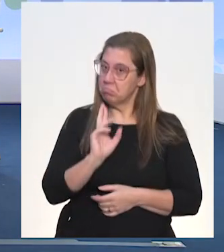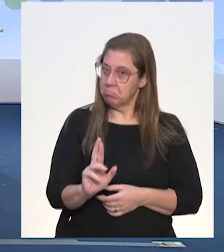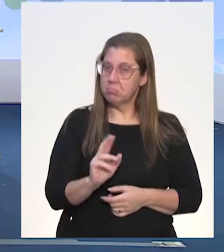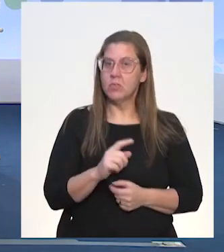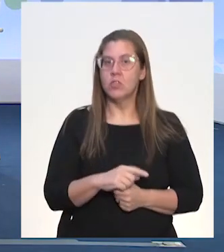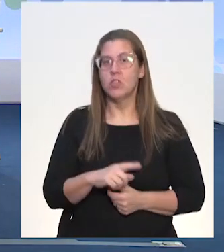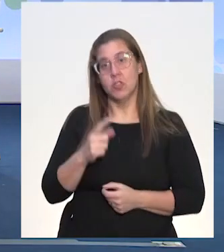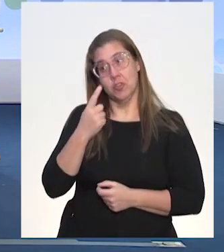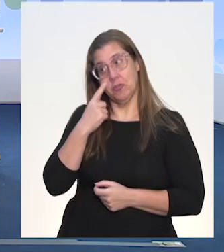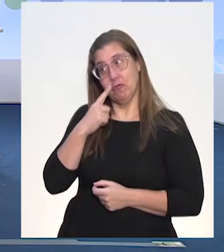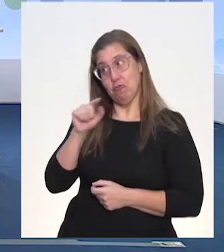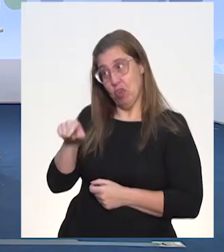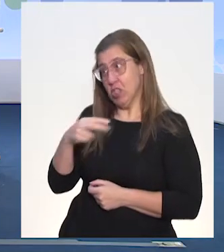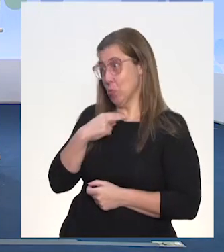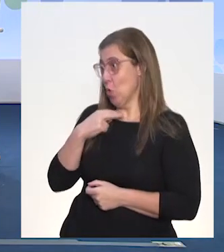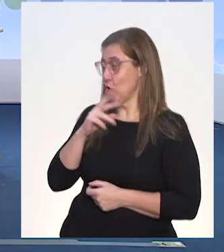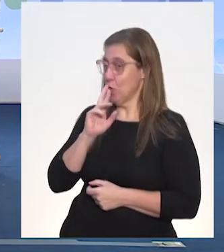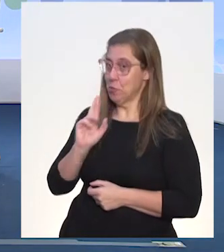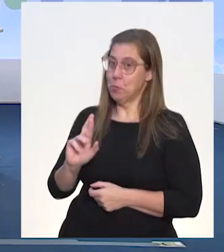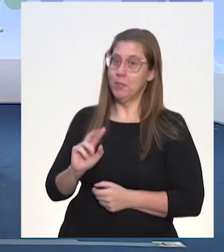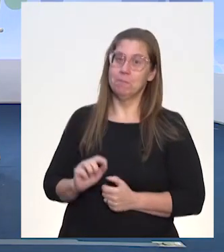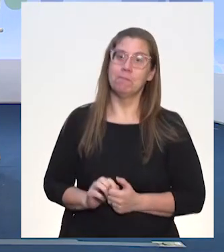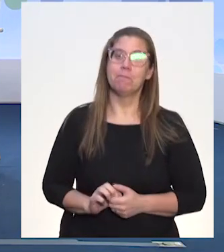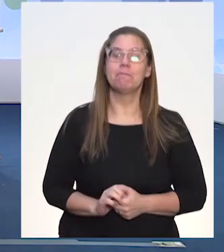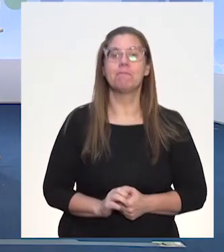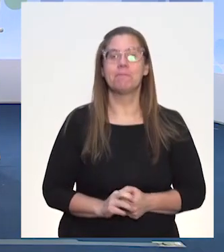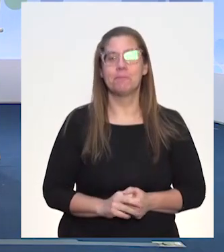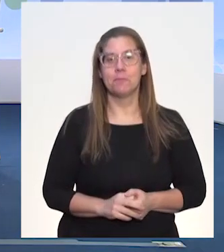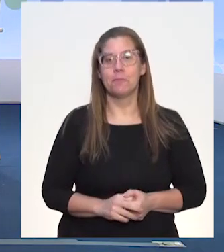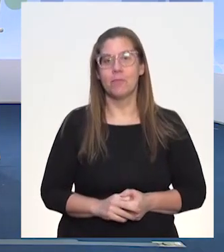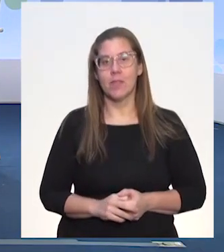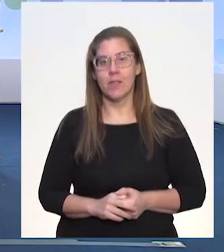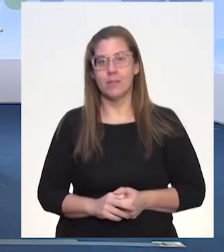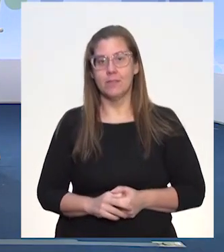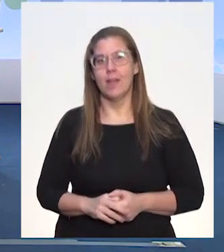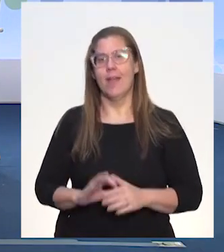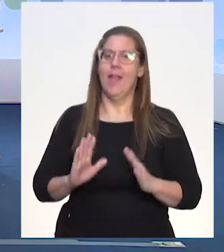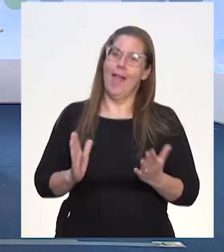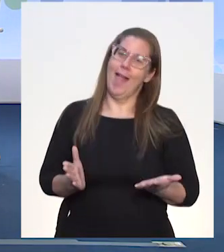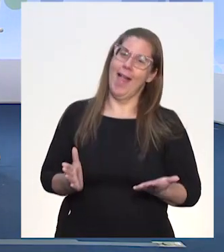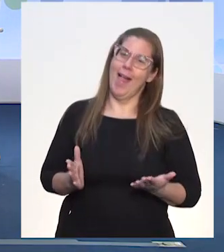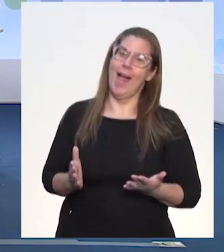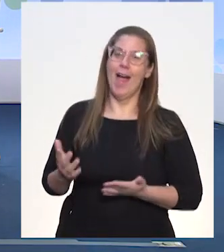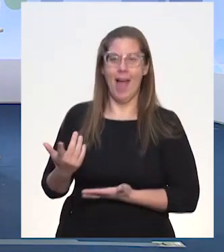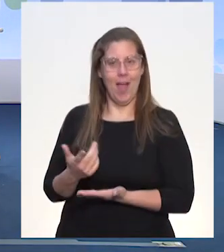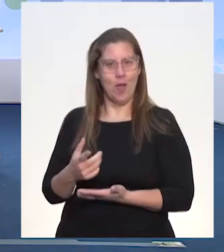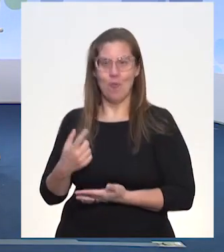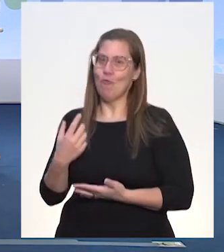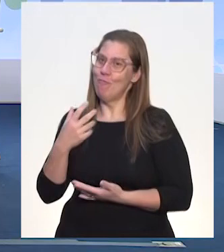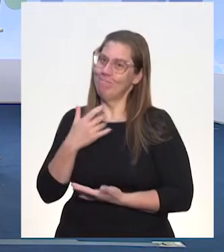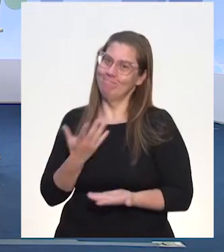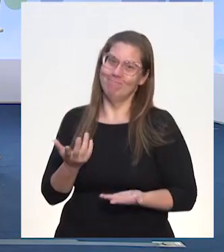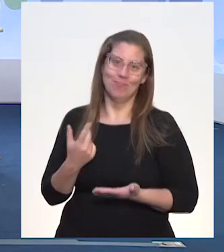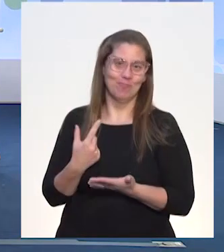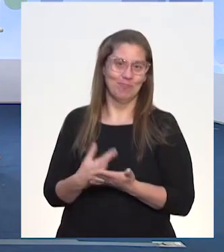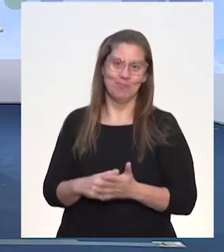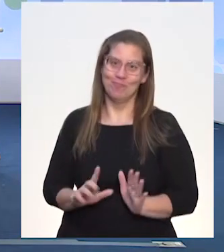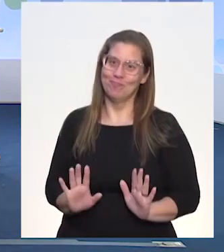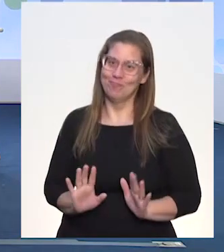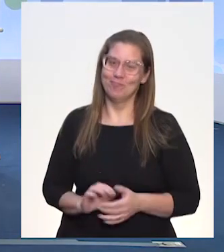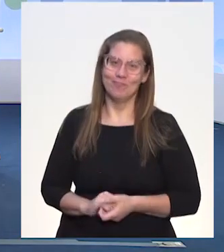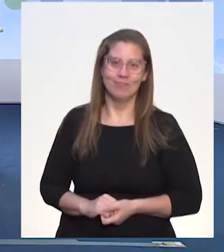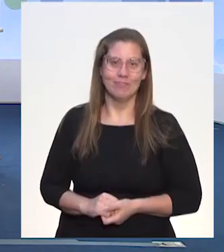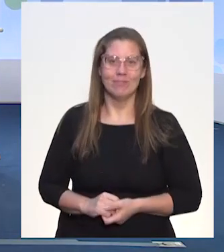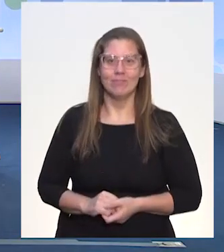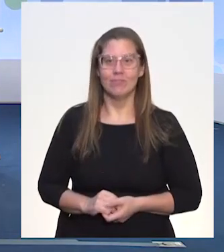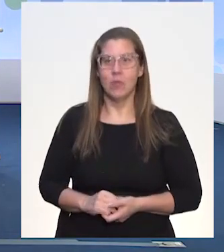Só não vale você tentar responder, porque aí é concorrência desleal. Ixi, Vamos mas eu colocar não o sei. segundo? Oi, o que